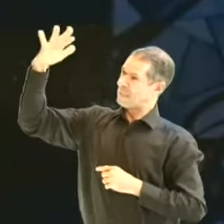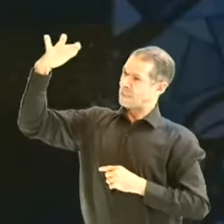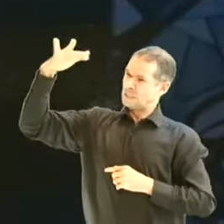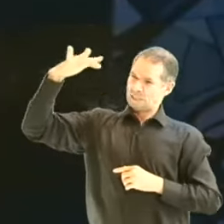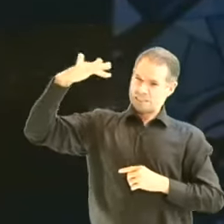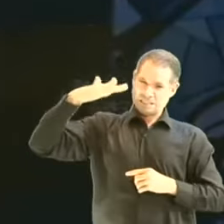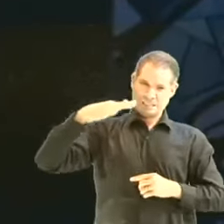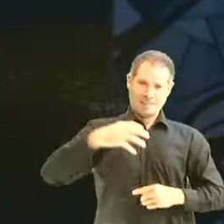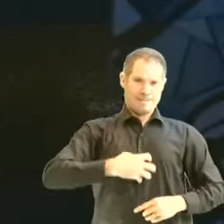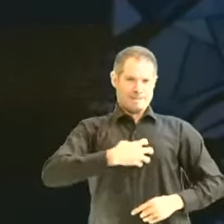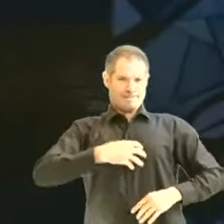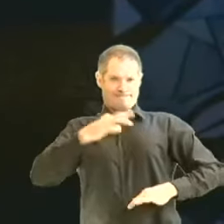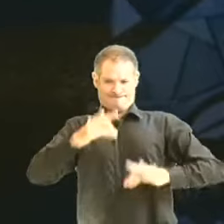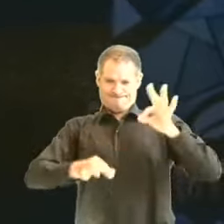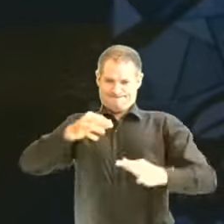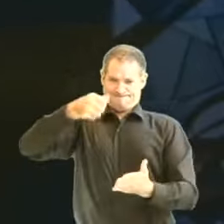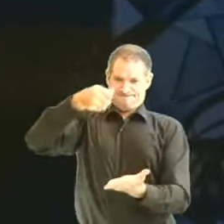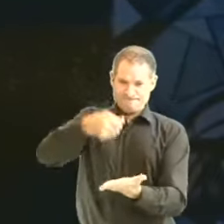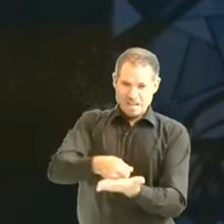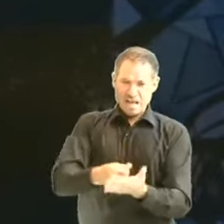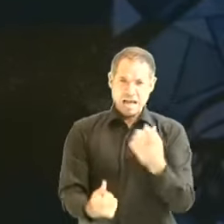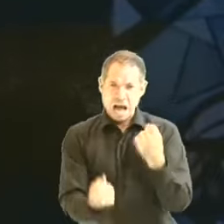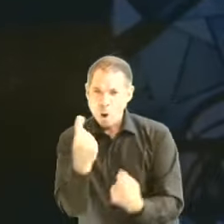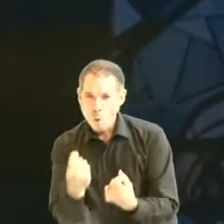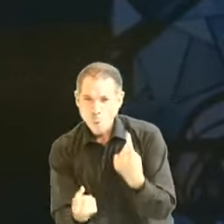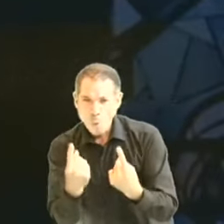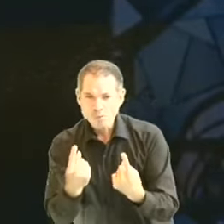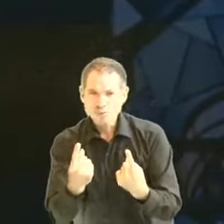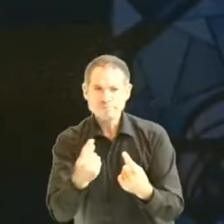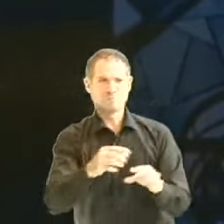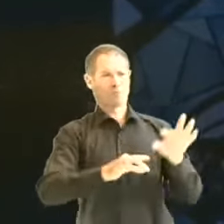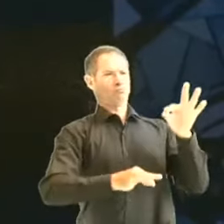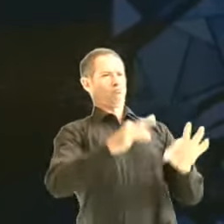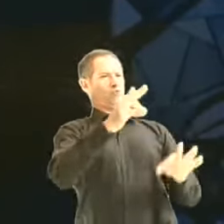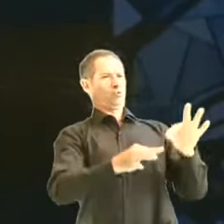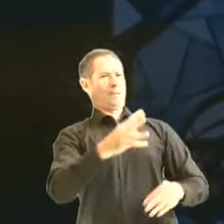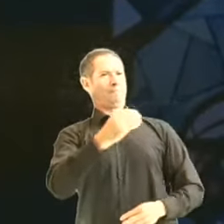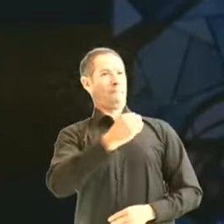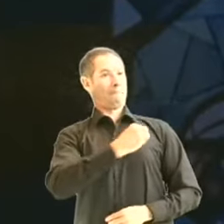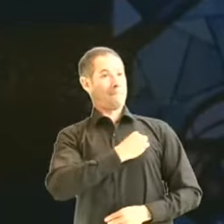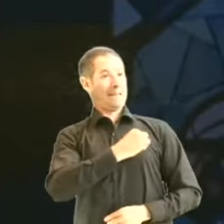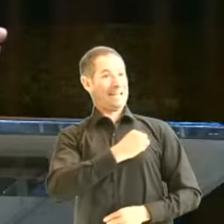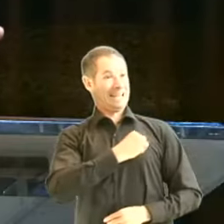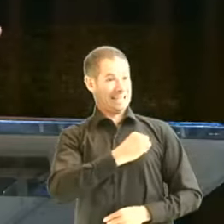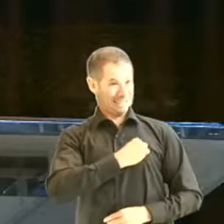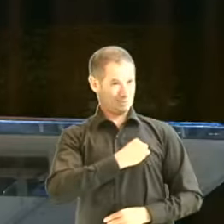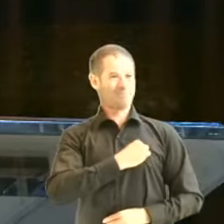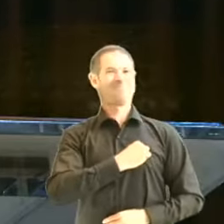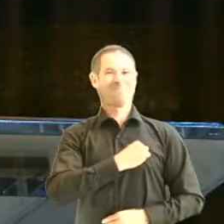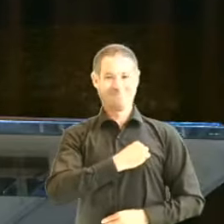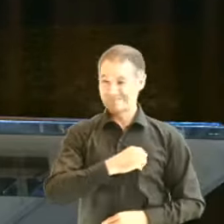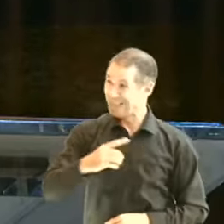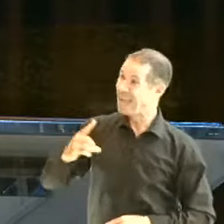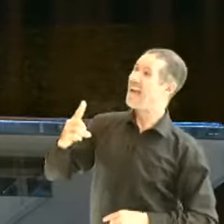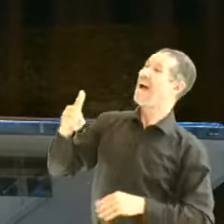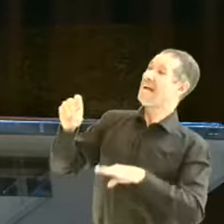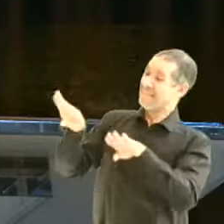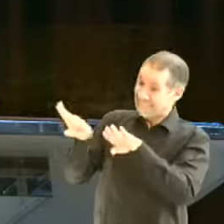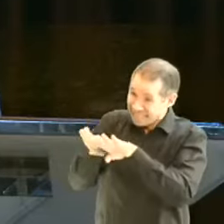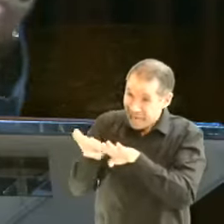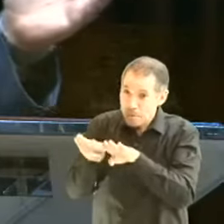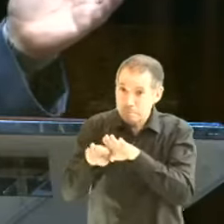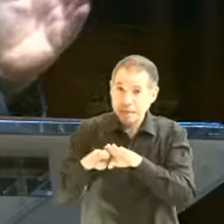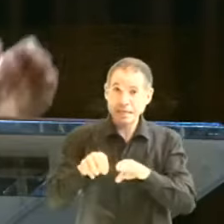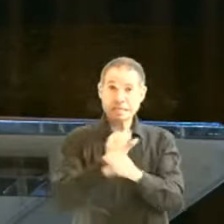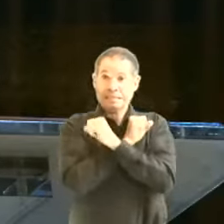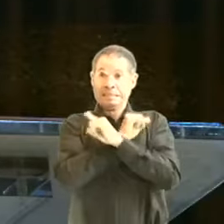não derrama só sobre alguns, ele julga o pecado. E ele também era injusto, ele